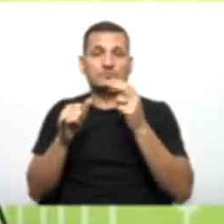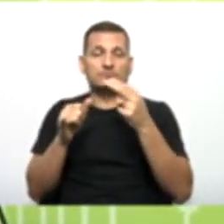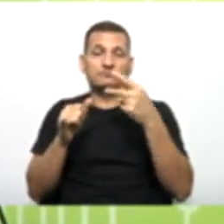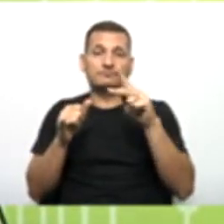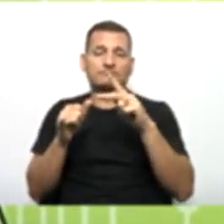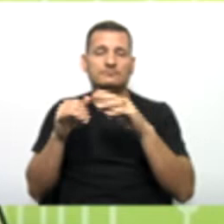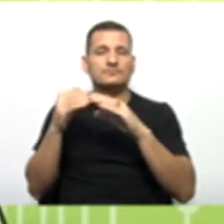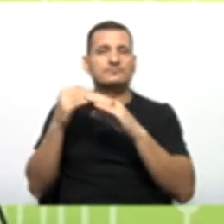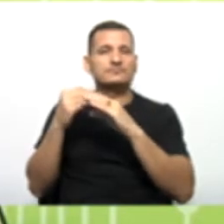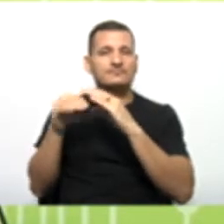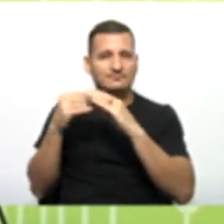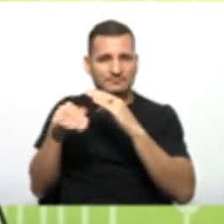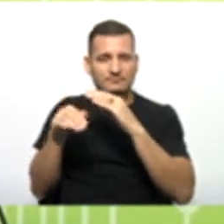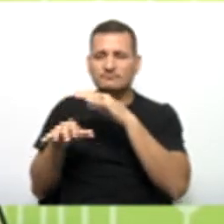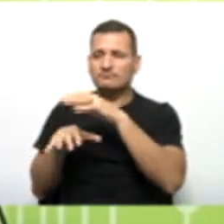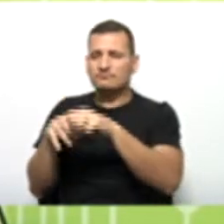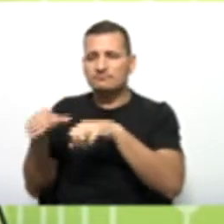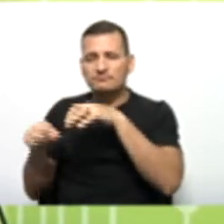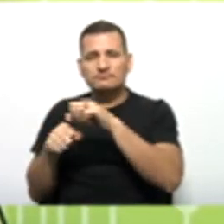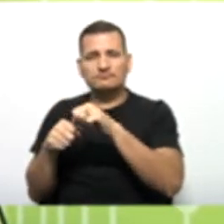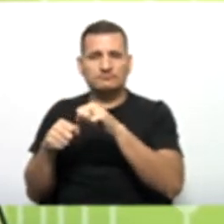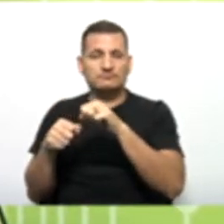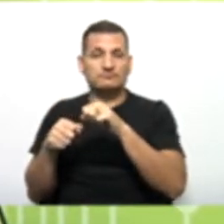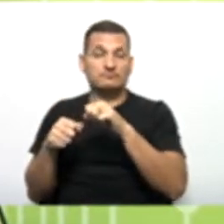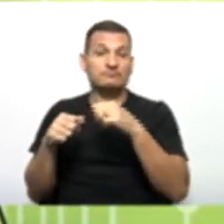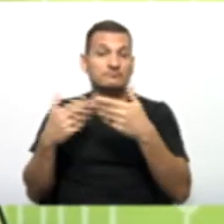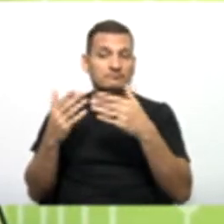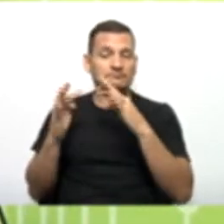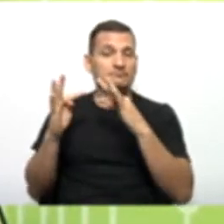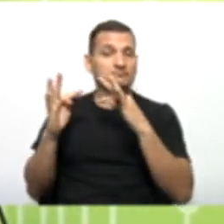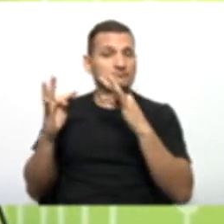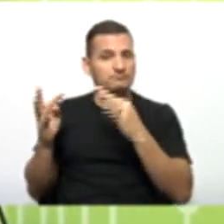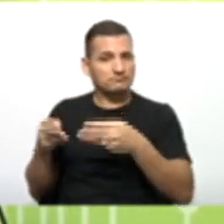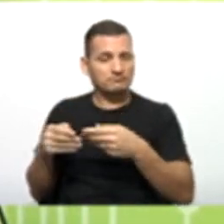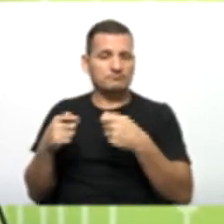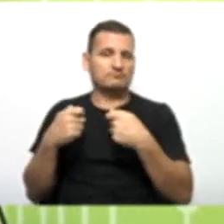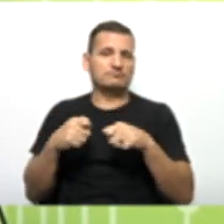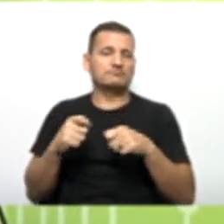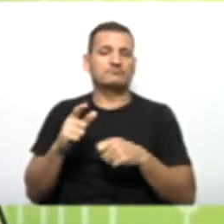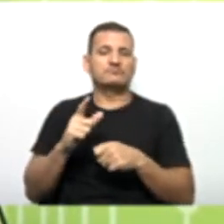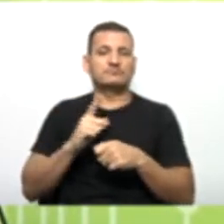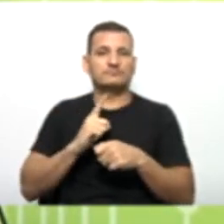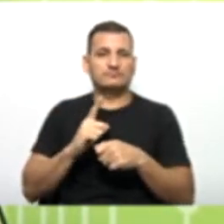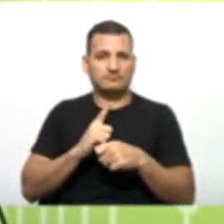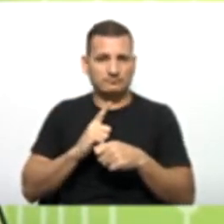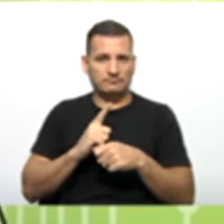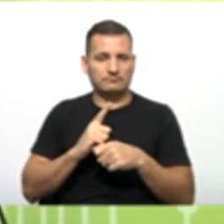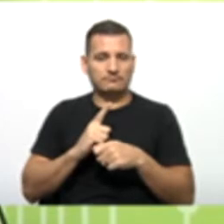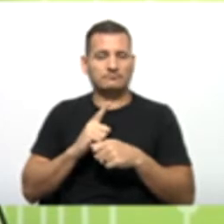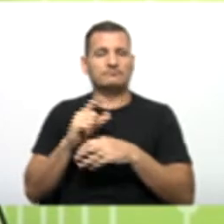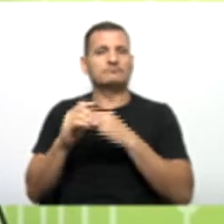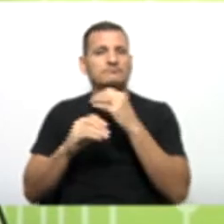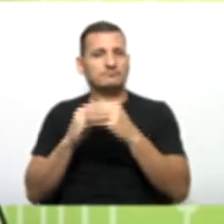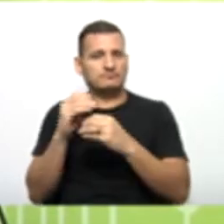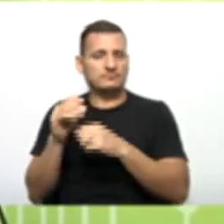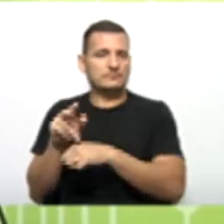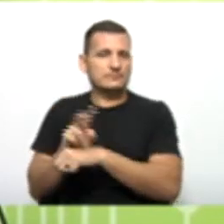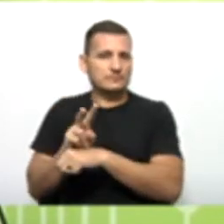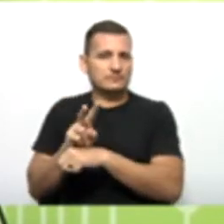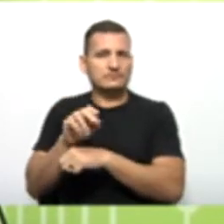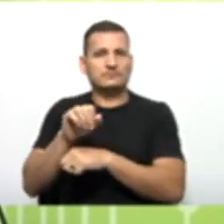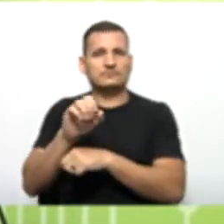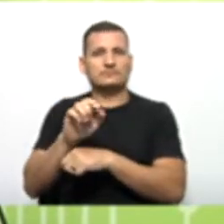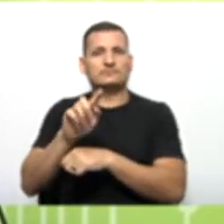e consegui acessar o seu segmento em tudo isso tem que ter também junto com o banco a partir da segurança da informação